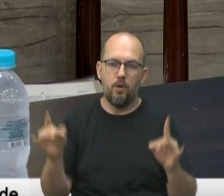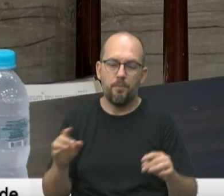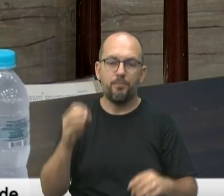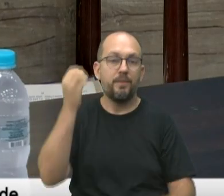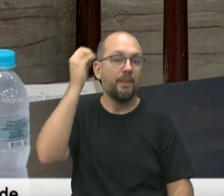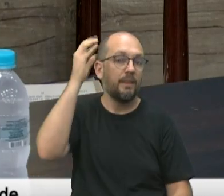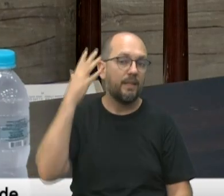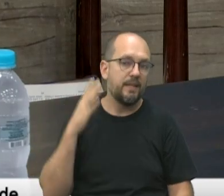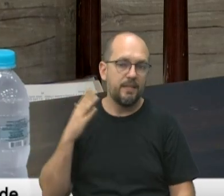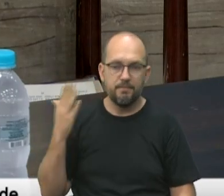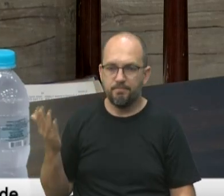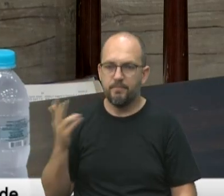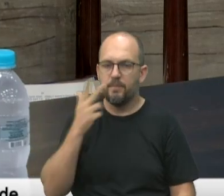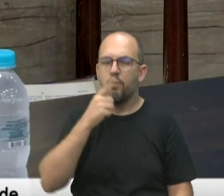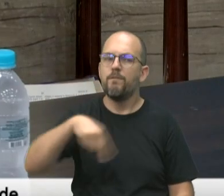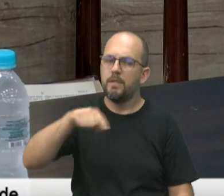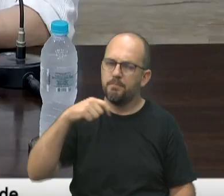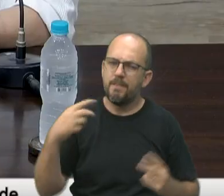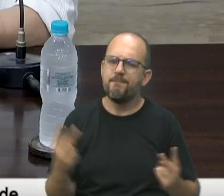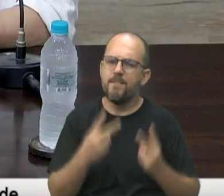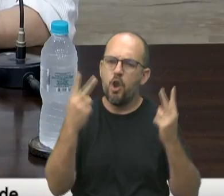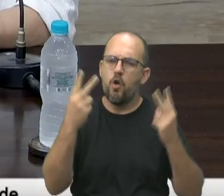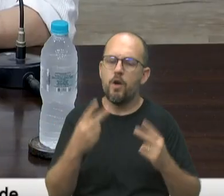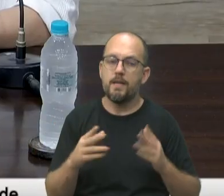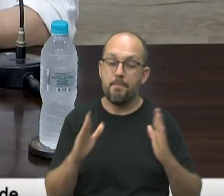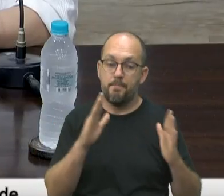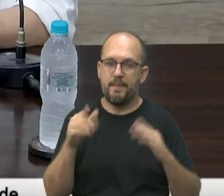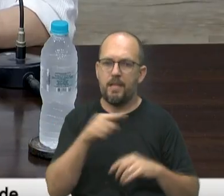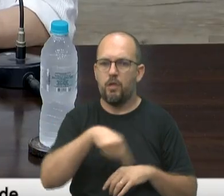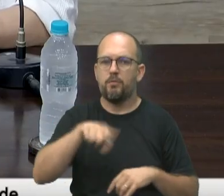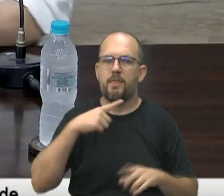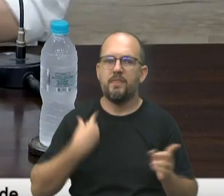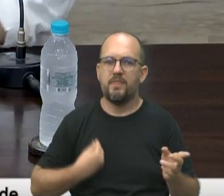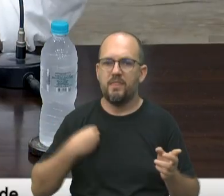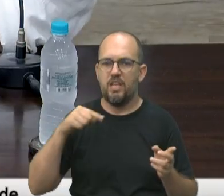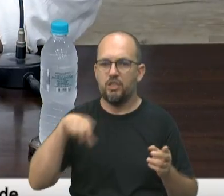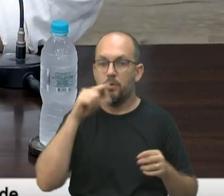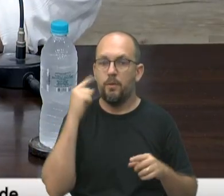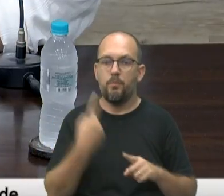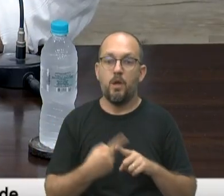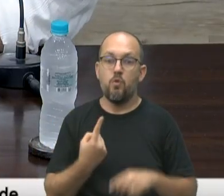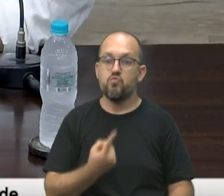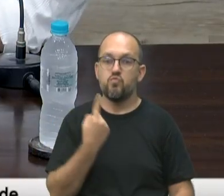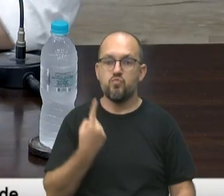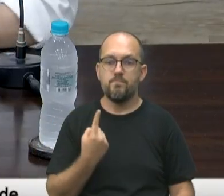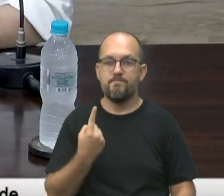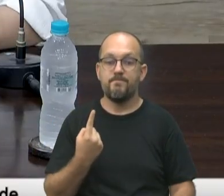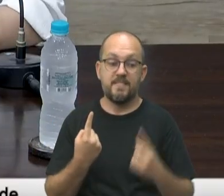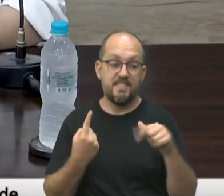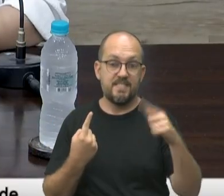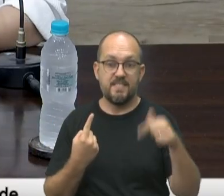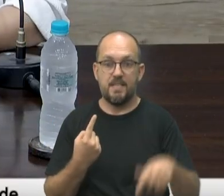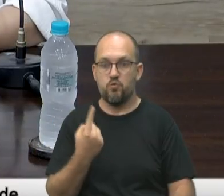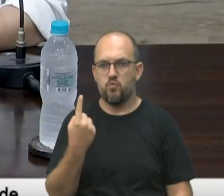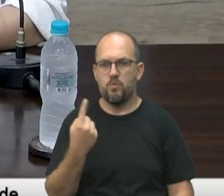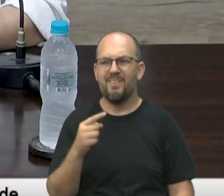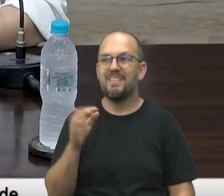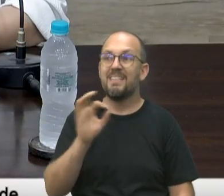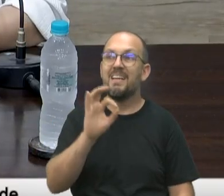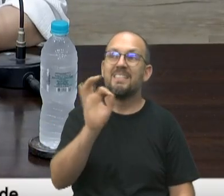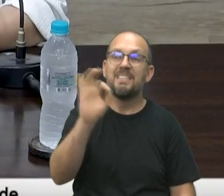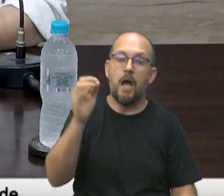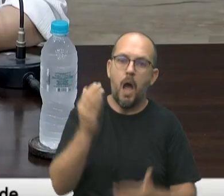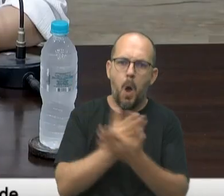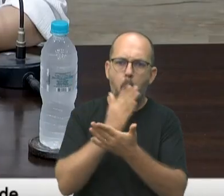Dani. Eu acho que vocês têm que valorizar muito esse mandato que vocês têm aqui, porque é um de 17, mas tem cidades que não tem